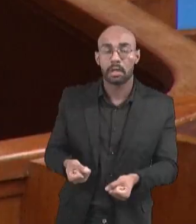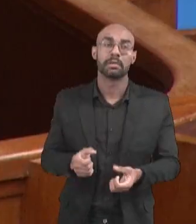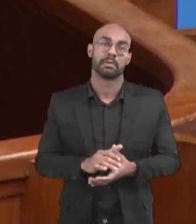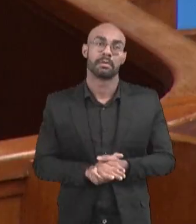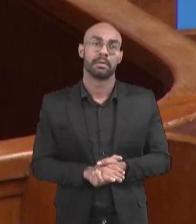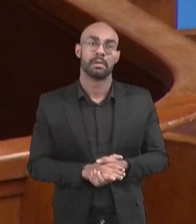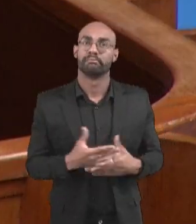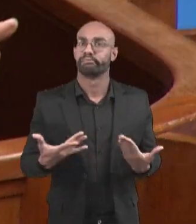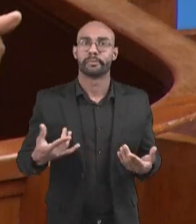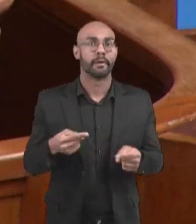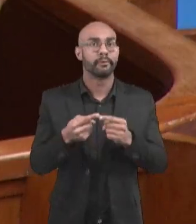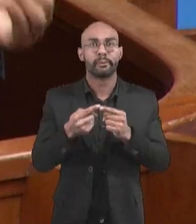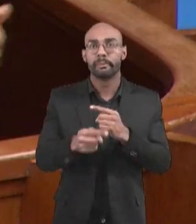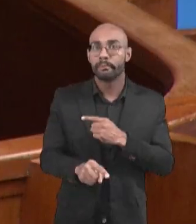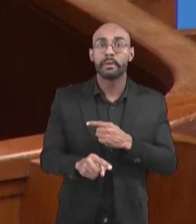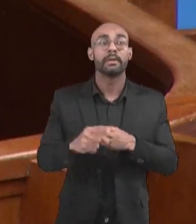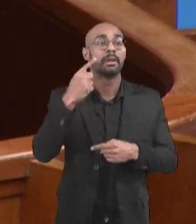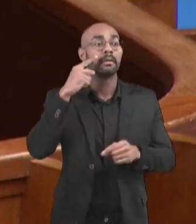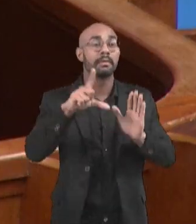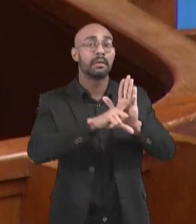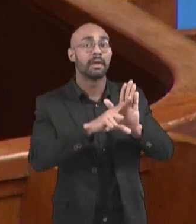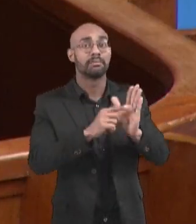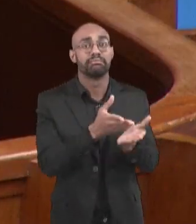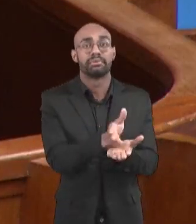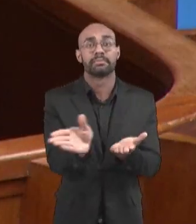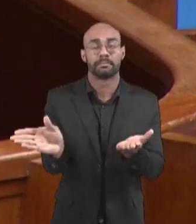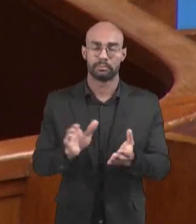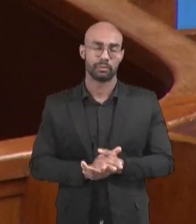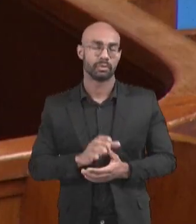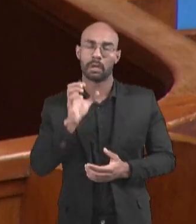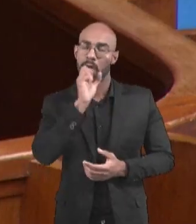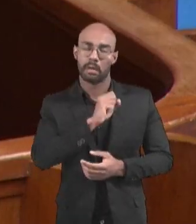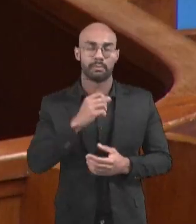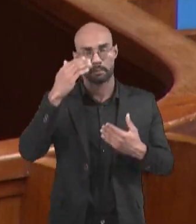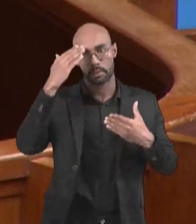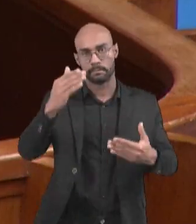uma coisa que não é constitucional e é fora da lei. Era só isso, senhor presidente. Muito obrigado.